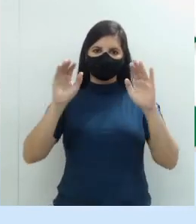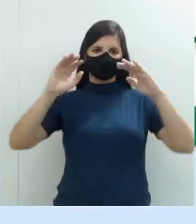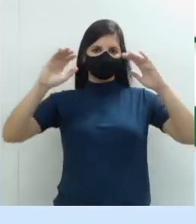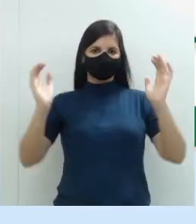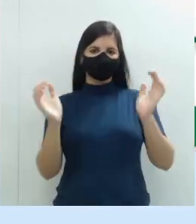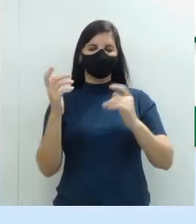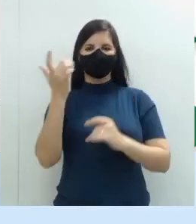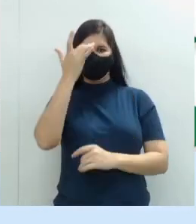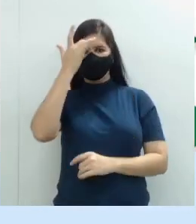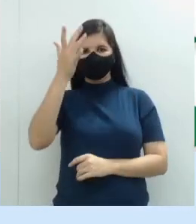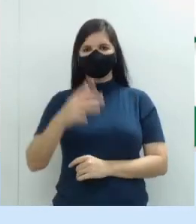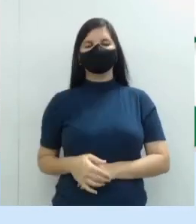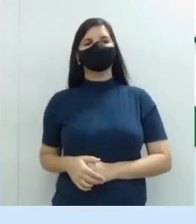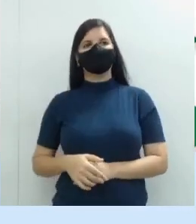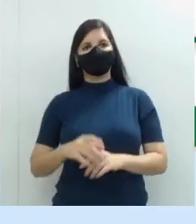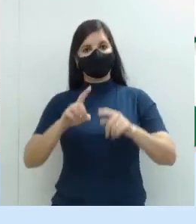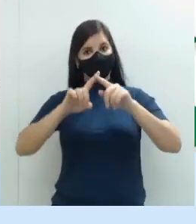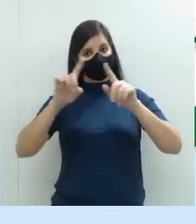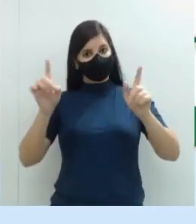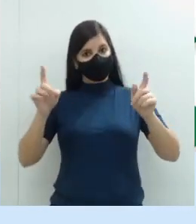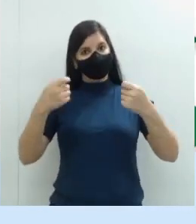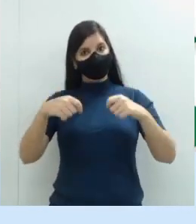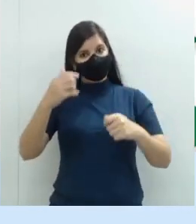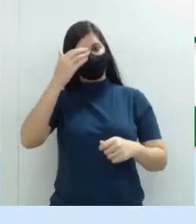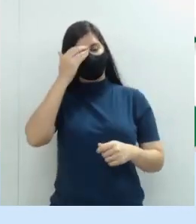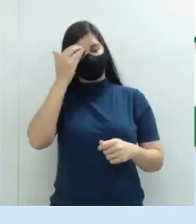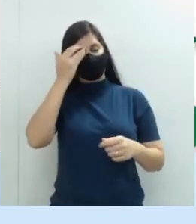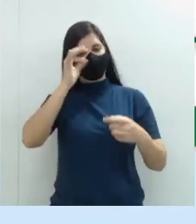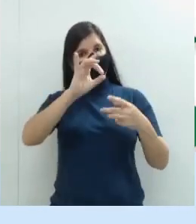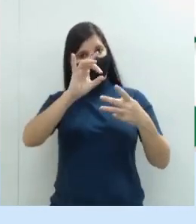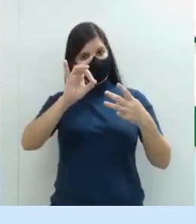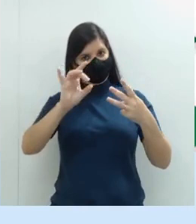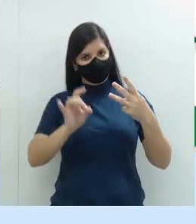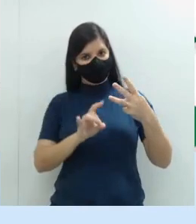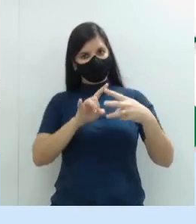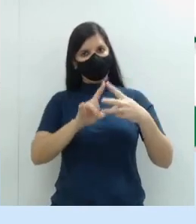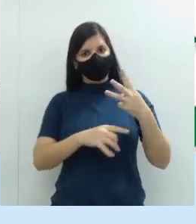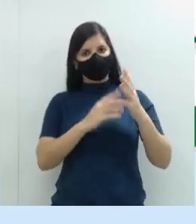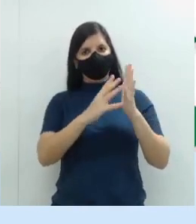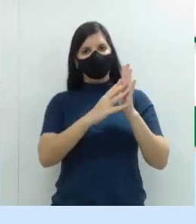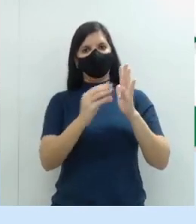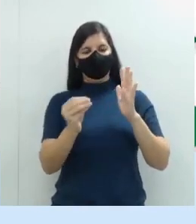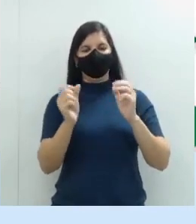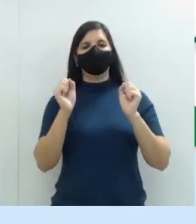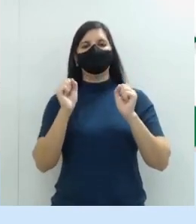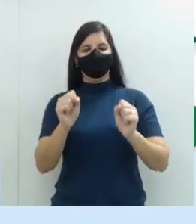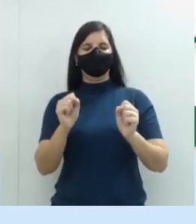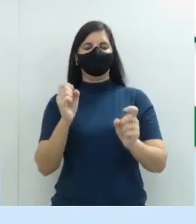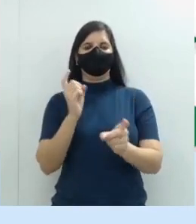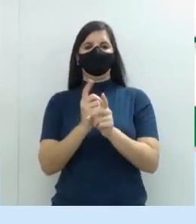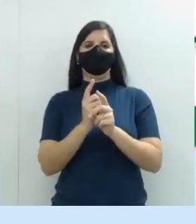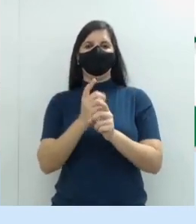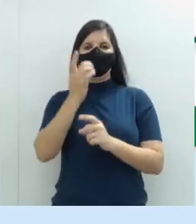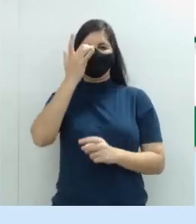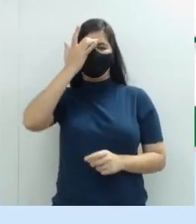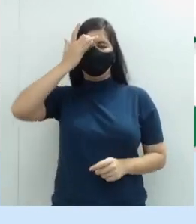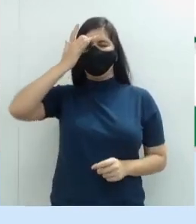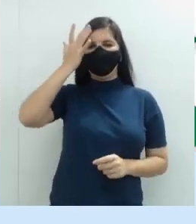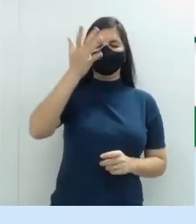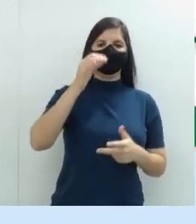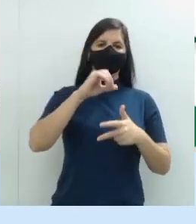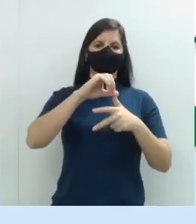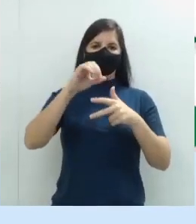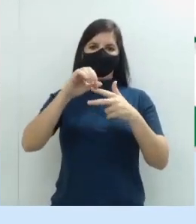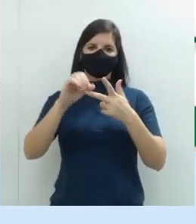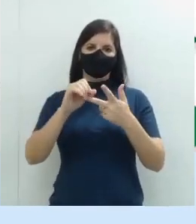fácil? Mas entenda as subdivisões, tá bom? Porque esses 3 modelos podem cair muito facilmente no Enem,